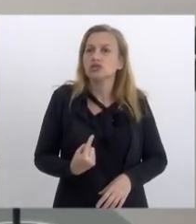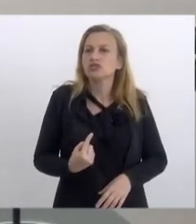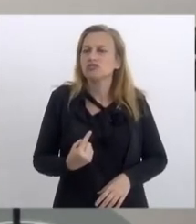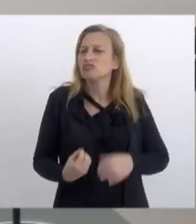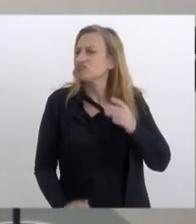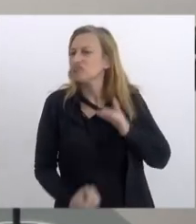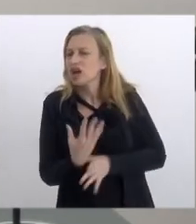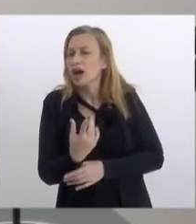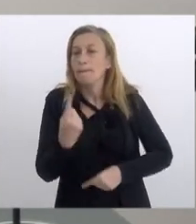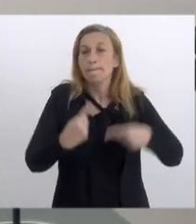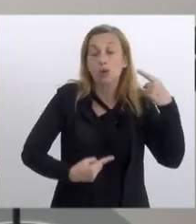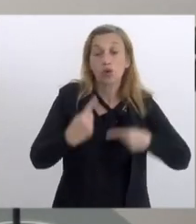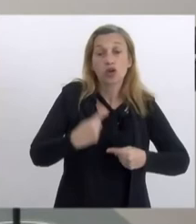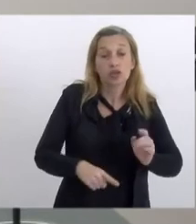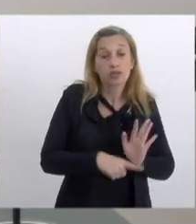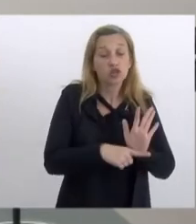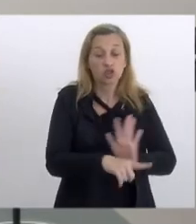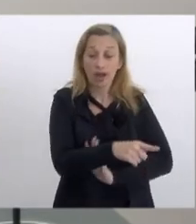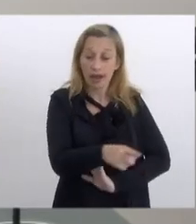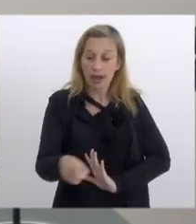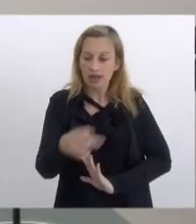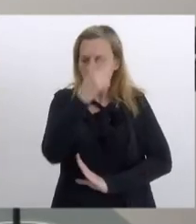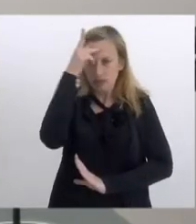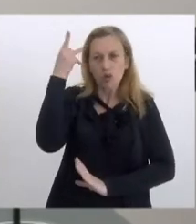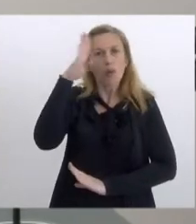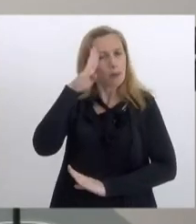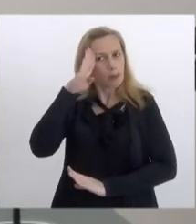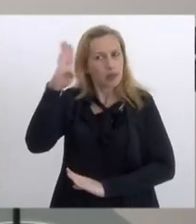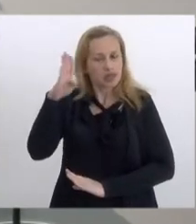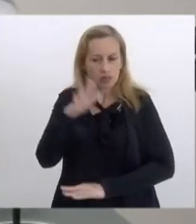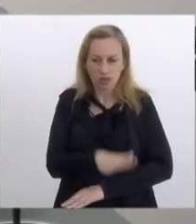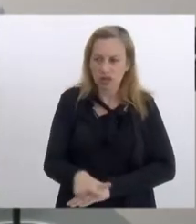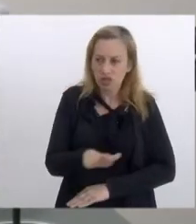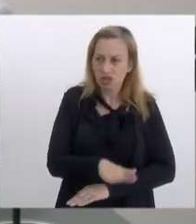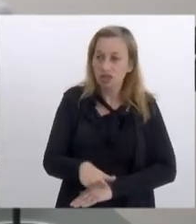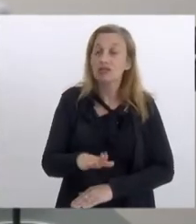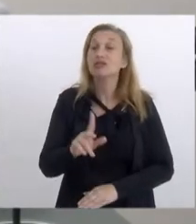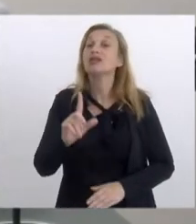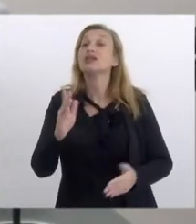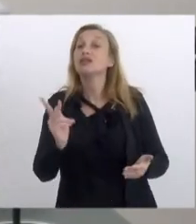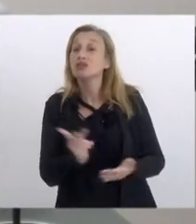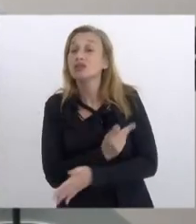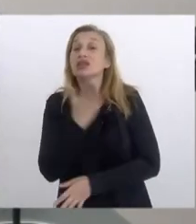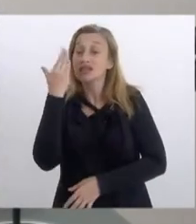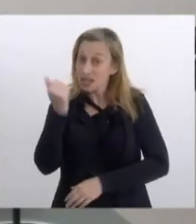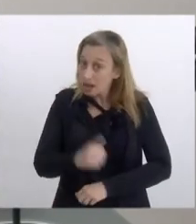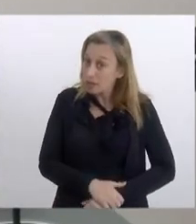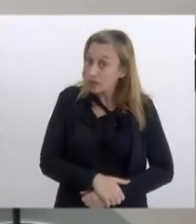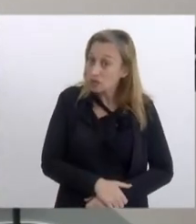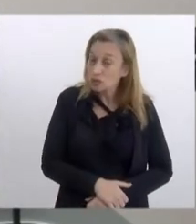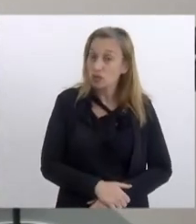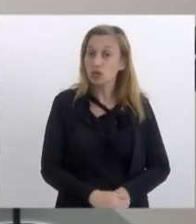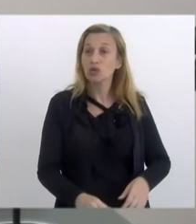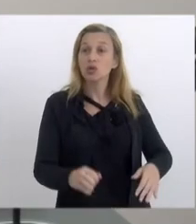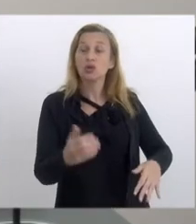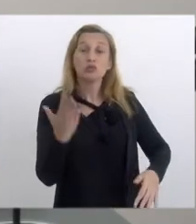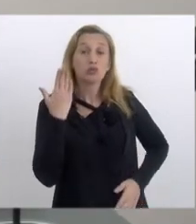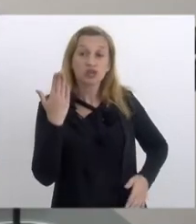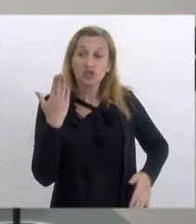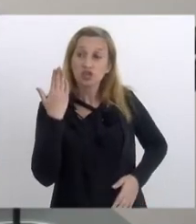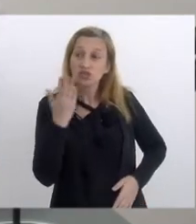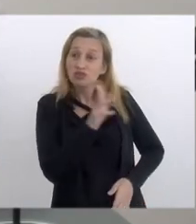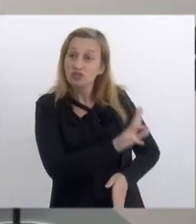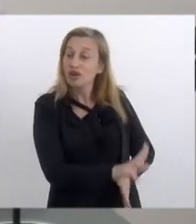políticas para ajudarmos a essas pessoas, principalmente as crianças, você sabe o que vai acontecer? O tráfico vai